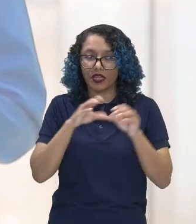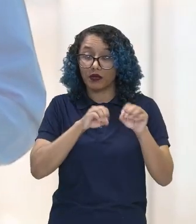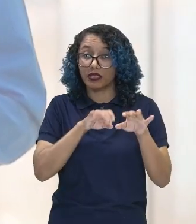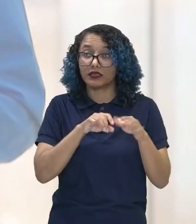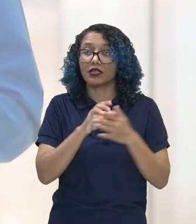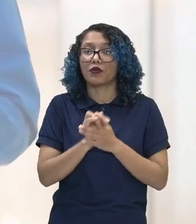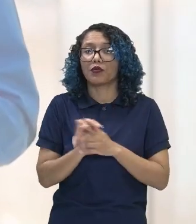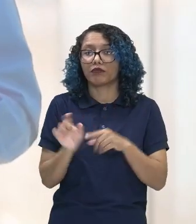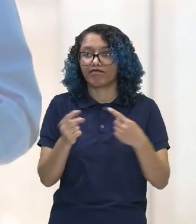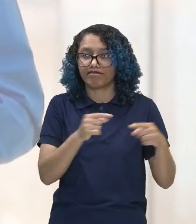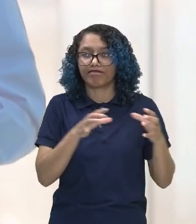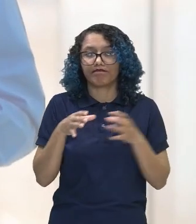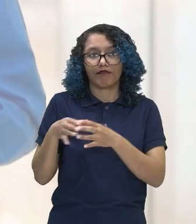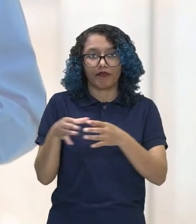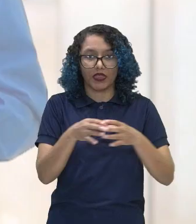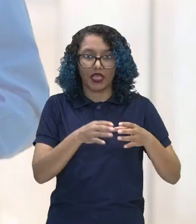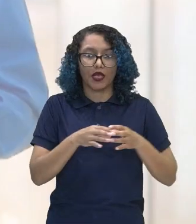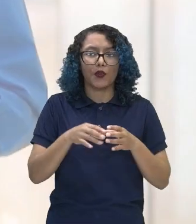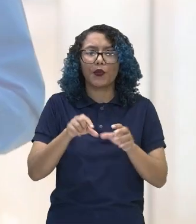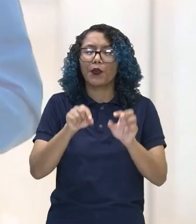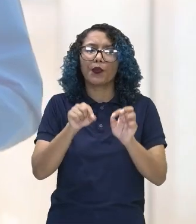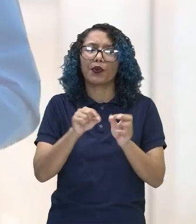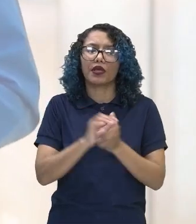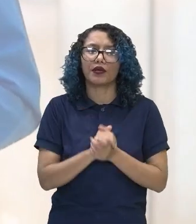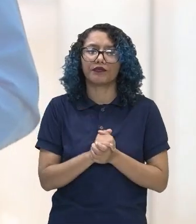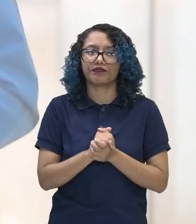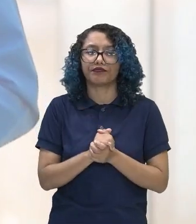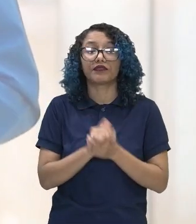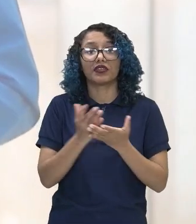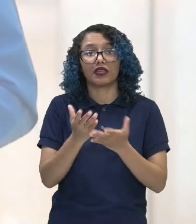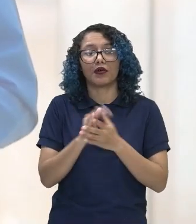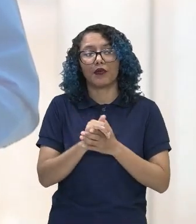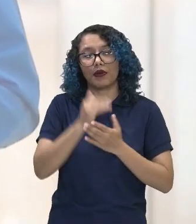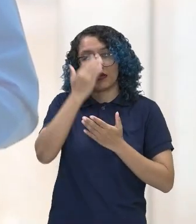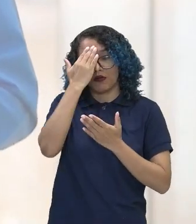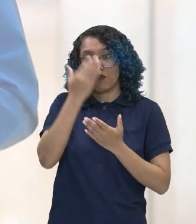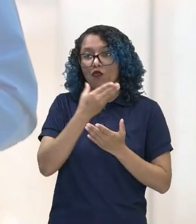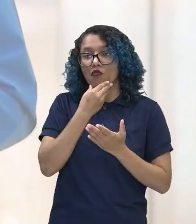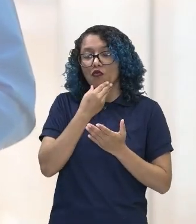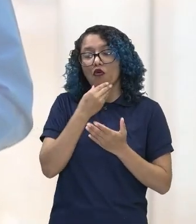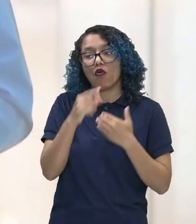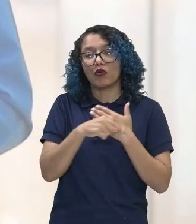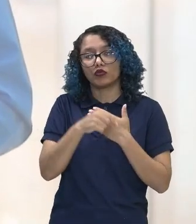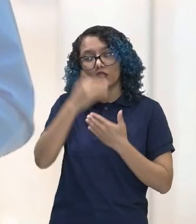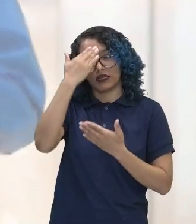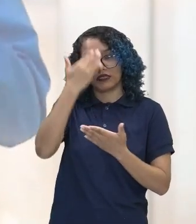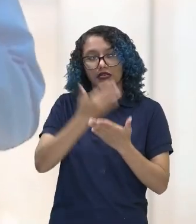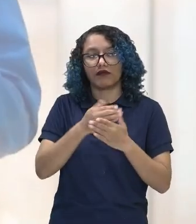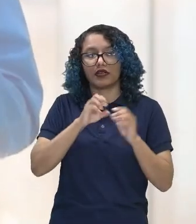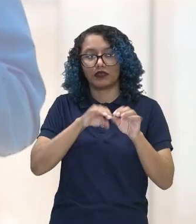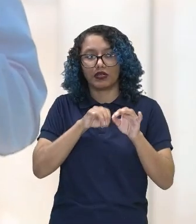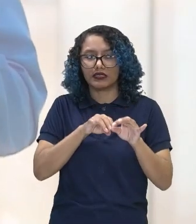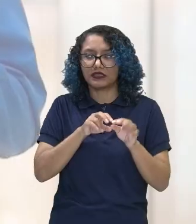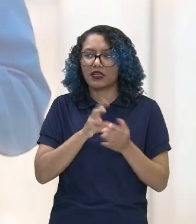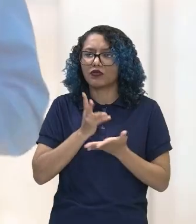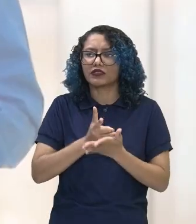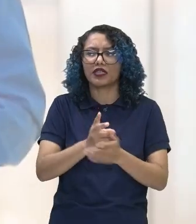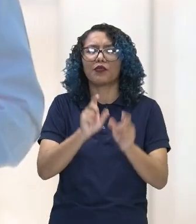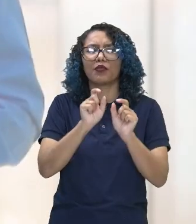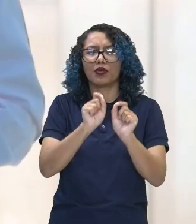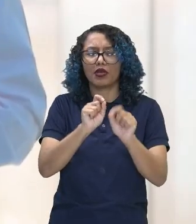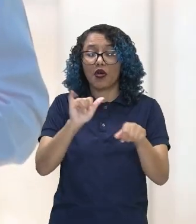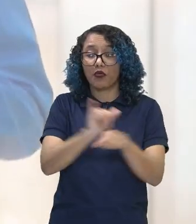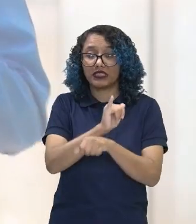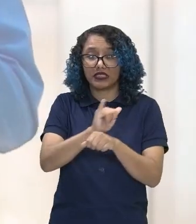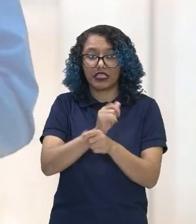classes. Para Florestan, a educação no Brasil sempre serviu como instrumento de